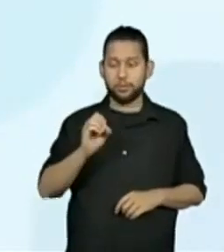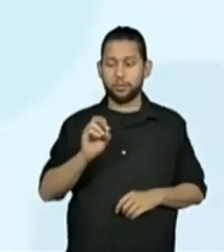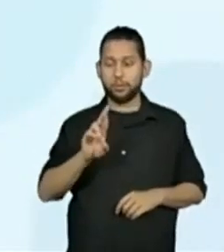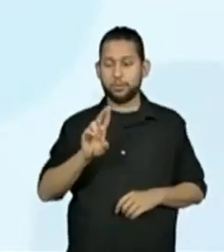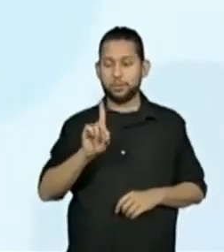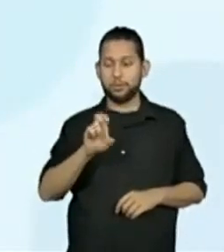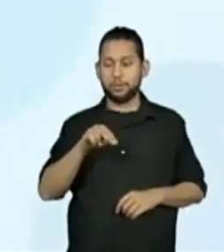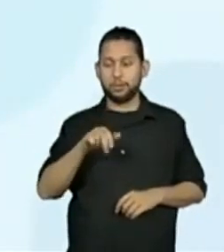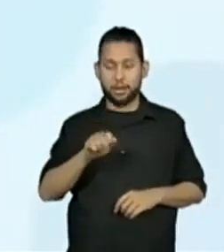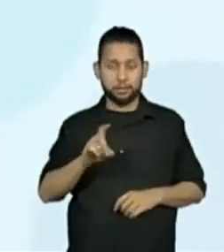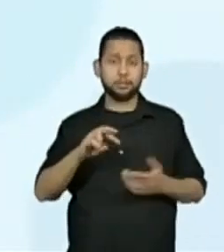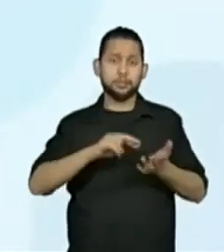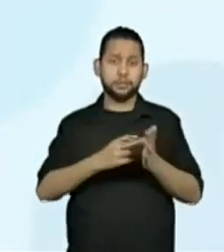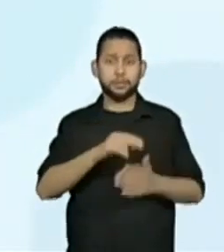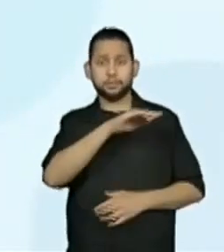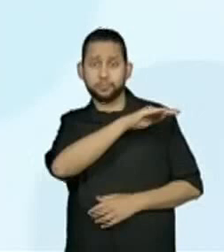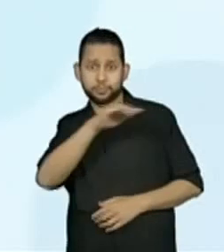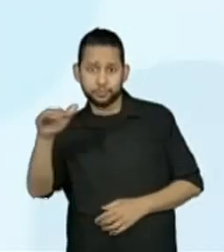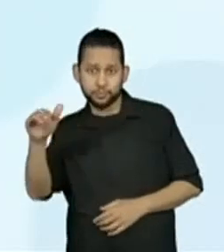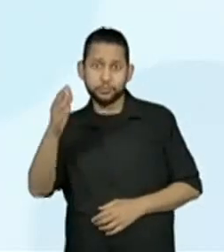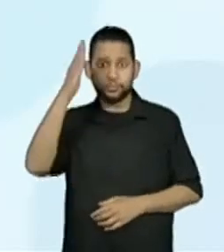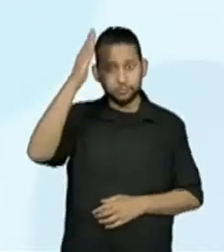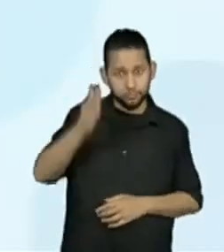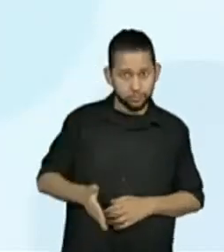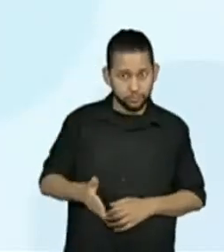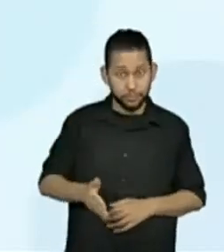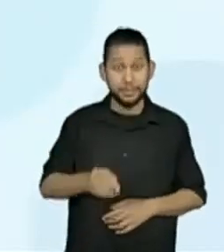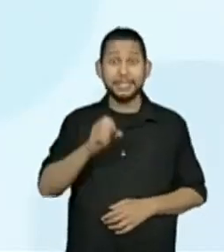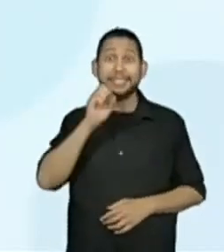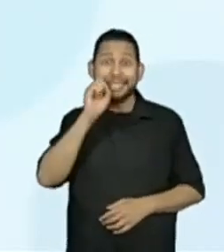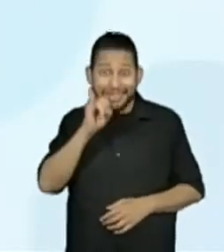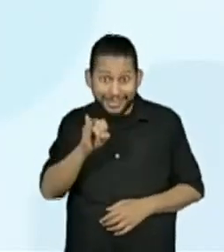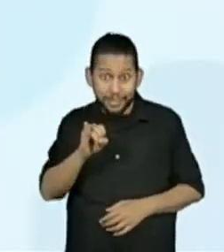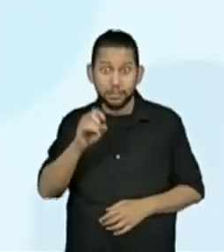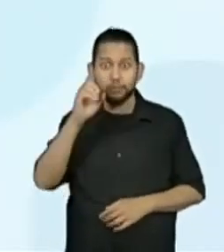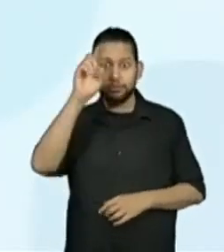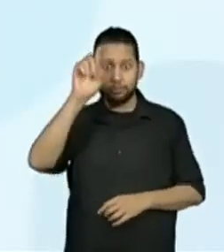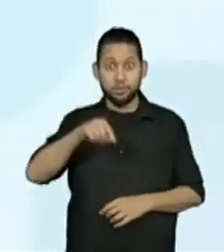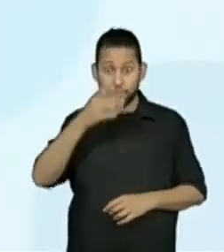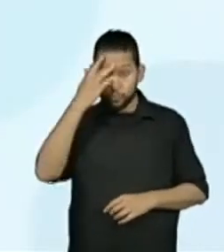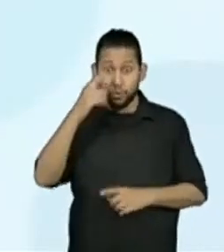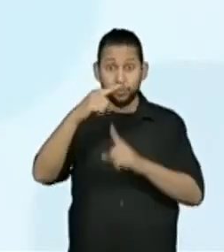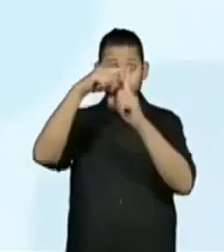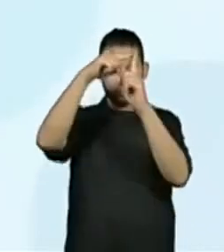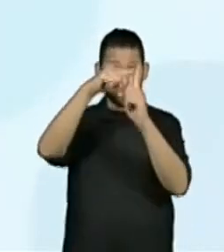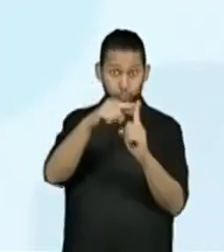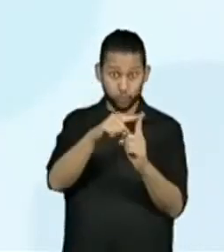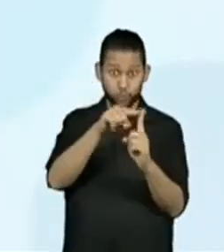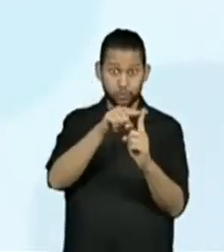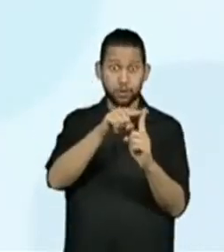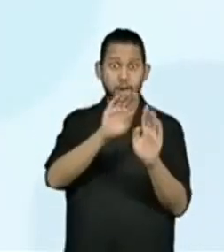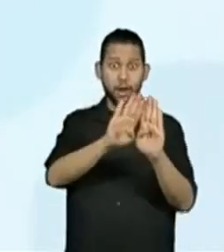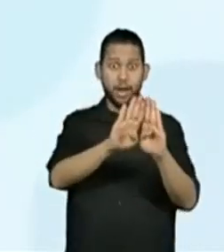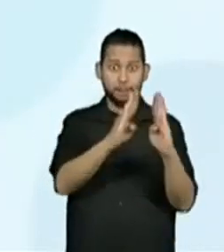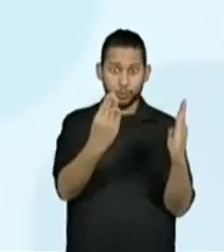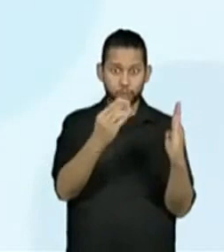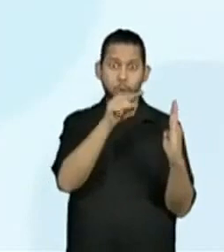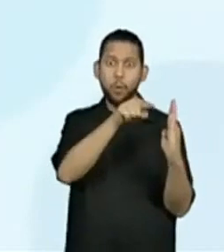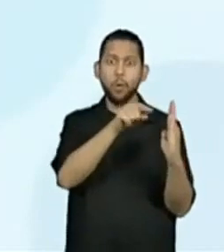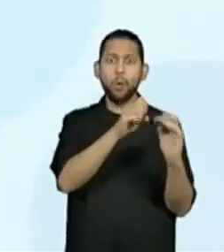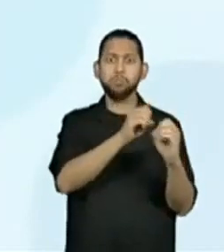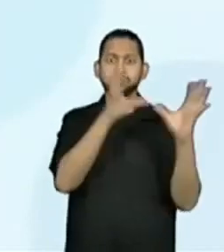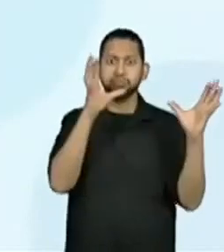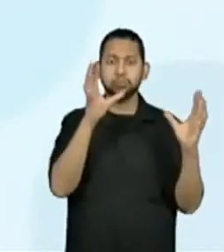vertical. Isso. Se atingir uma bomba, perde um ponto. Tá bom. Se atingir o